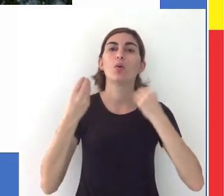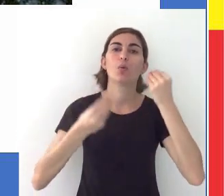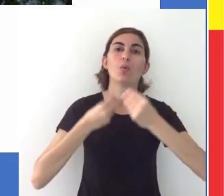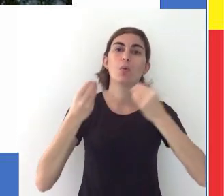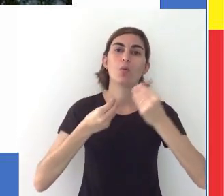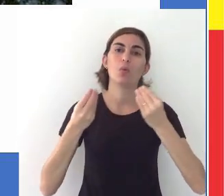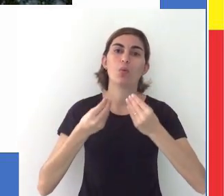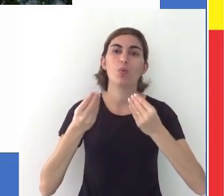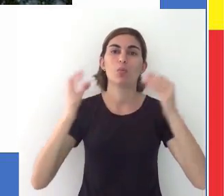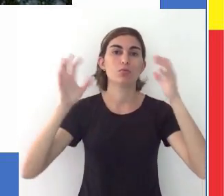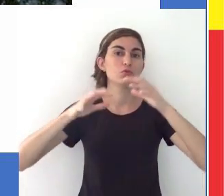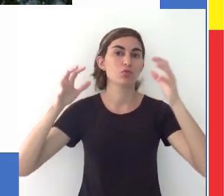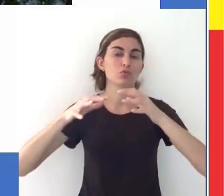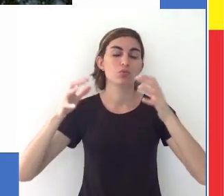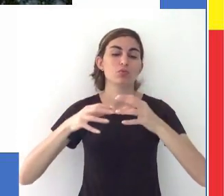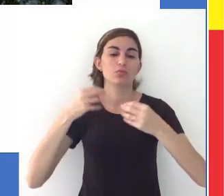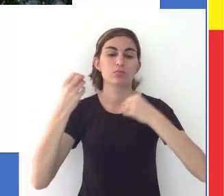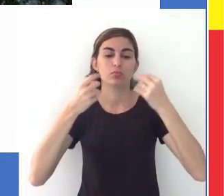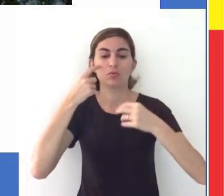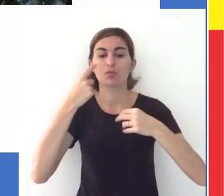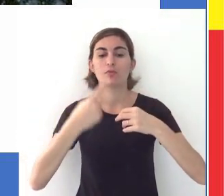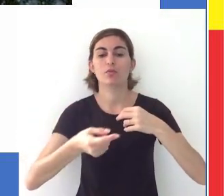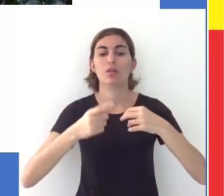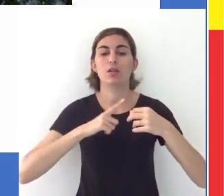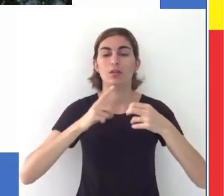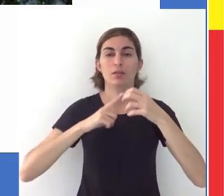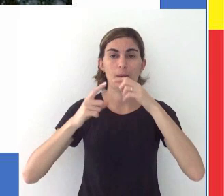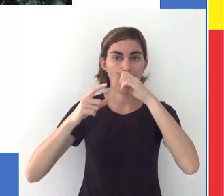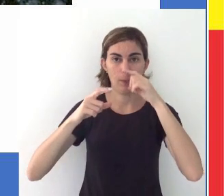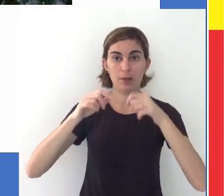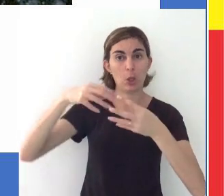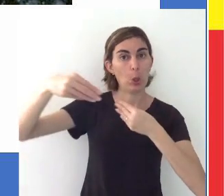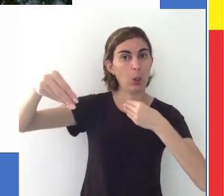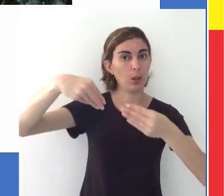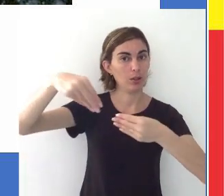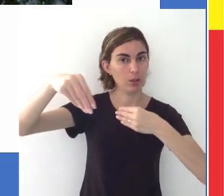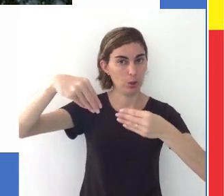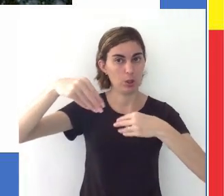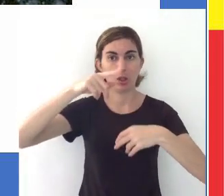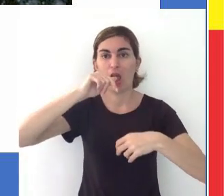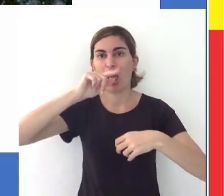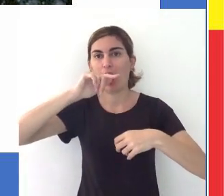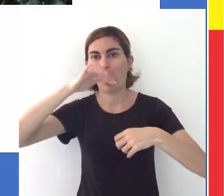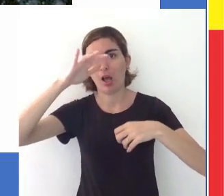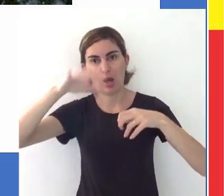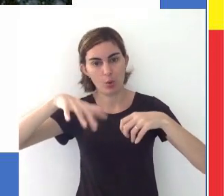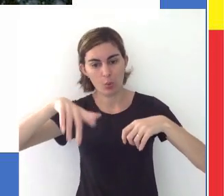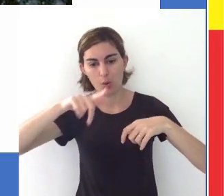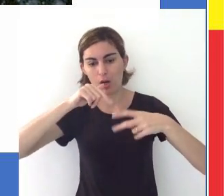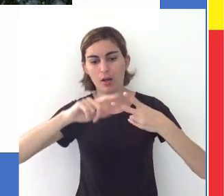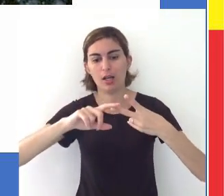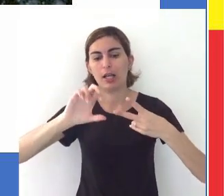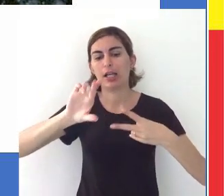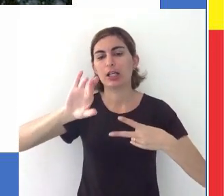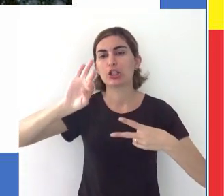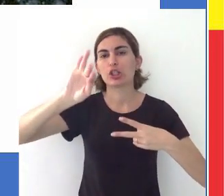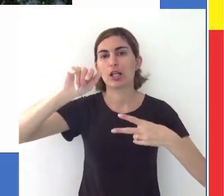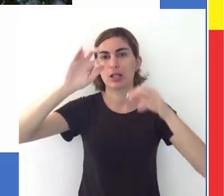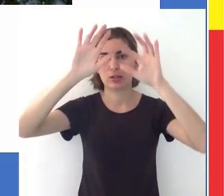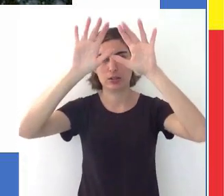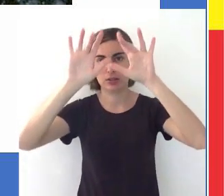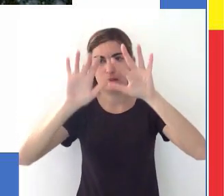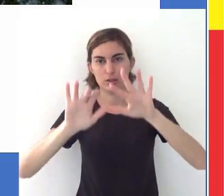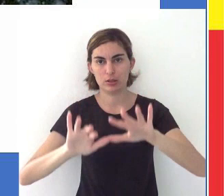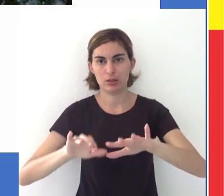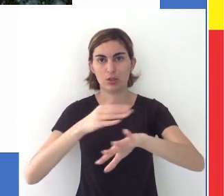de precipitação ou formas de chuva. Tá? Então, a gente vai ter no seu formato líquido, tá? A gente vai ter no formato